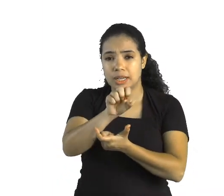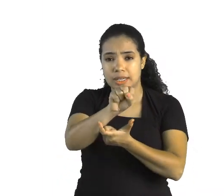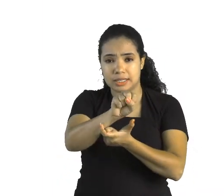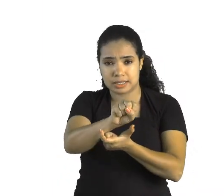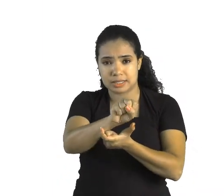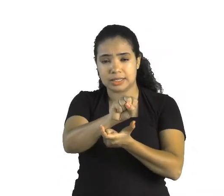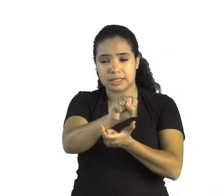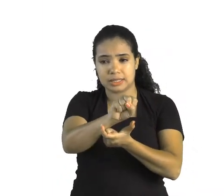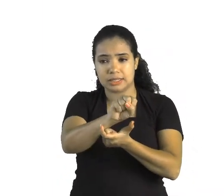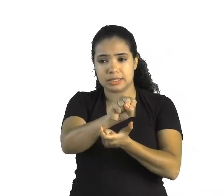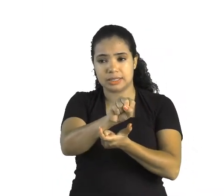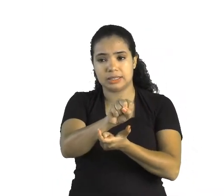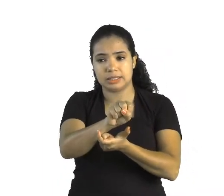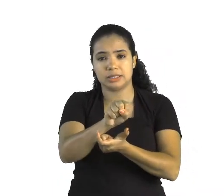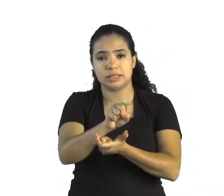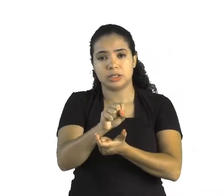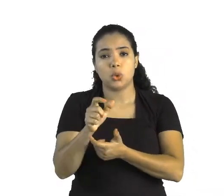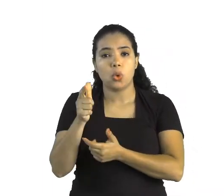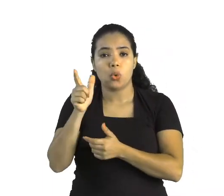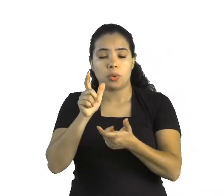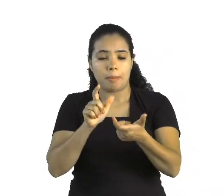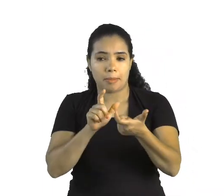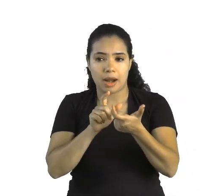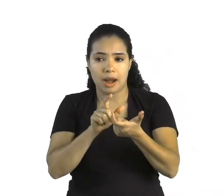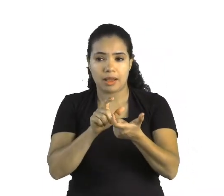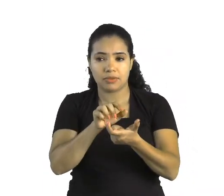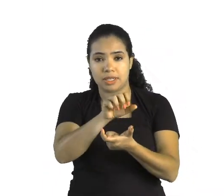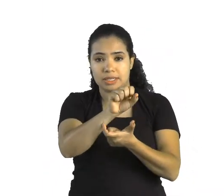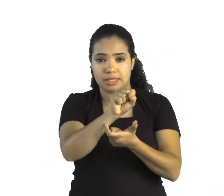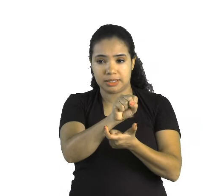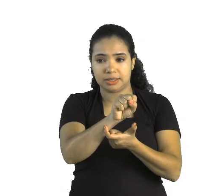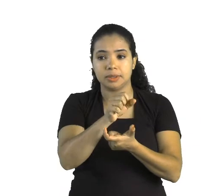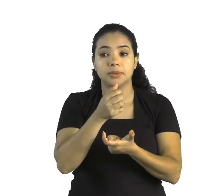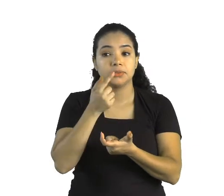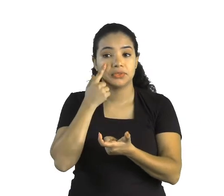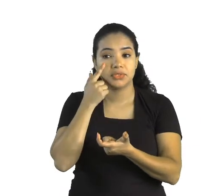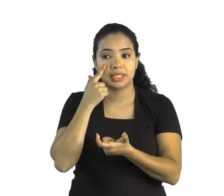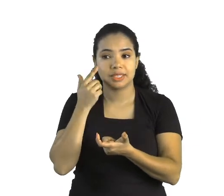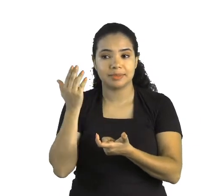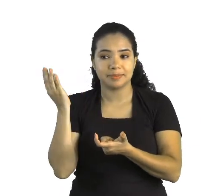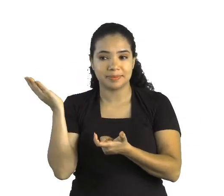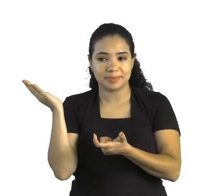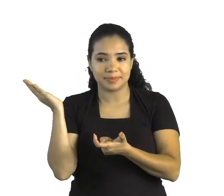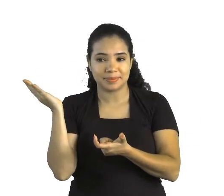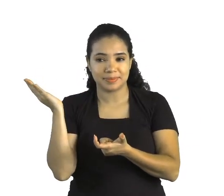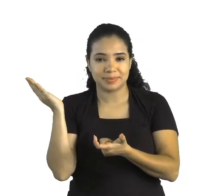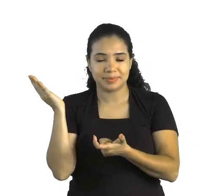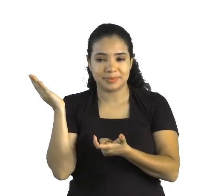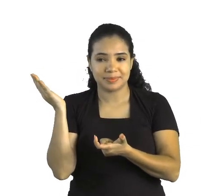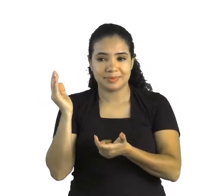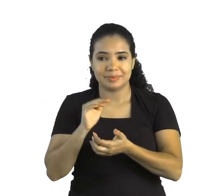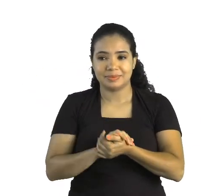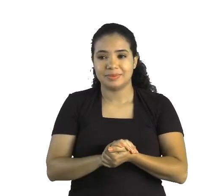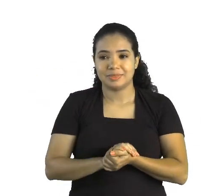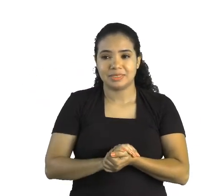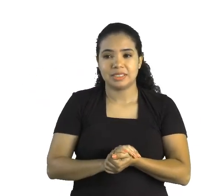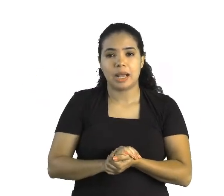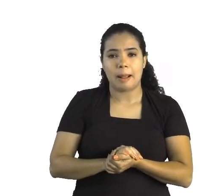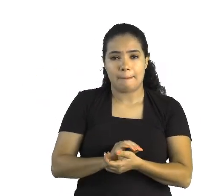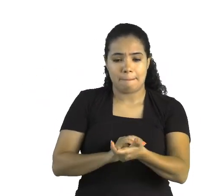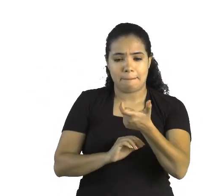palavras derivadas de outra que seja escrita com S. Olha a primeira dica. Quando você vai escrever uma palavra que ela